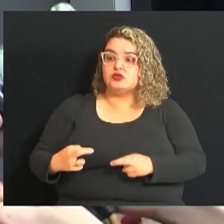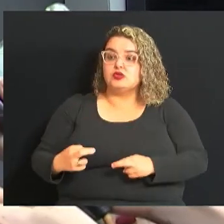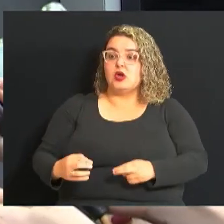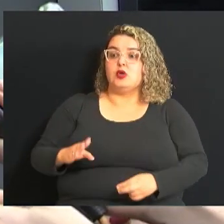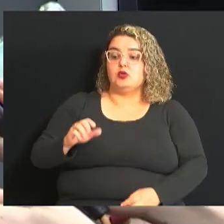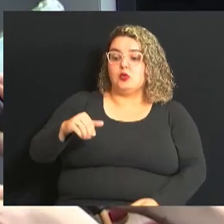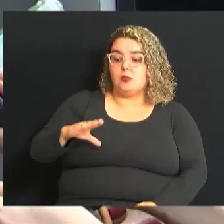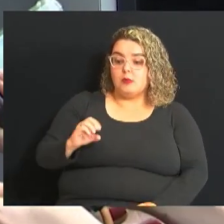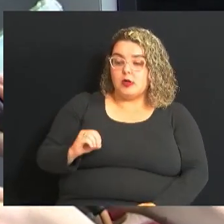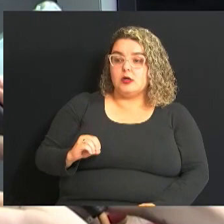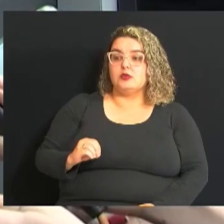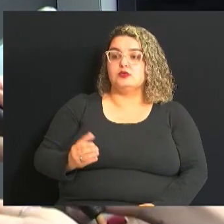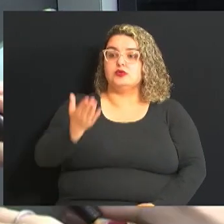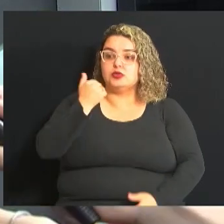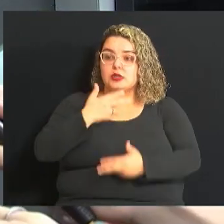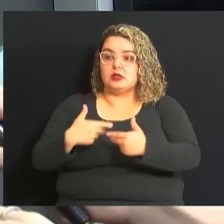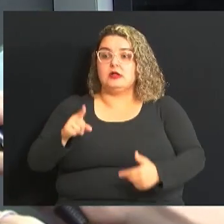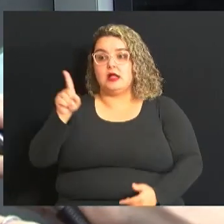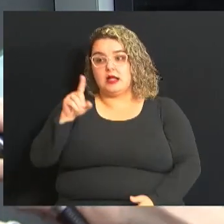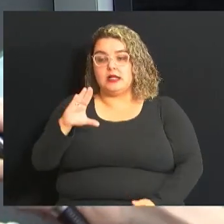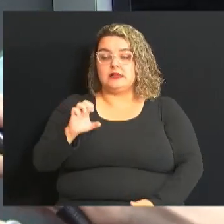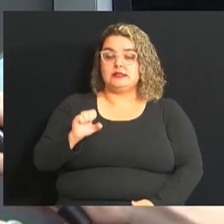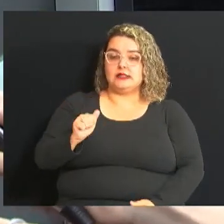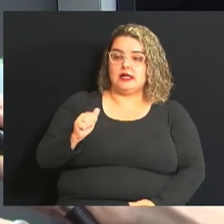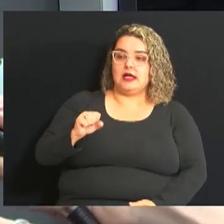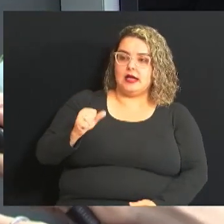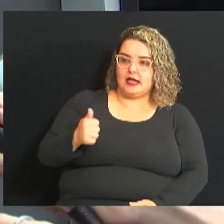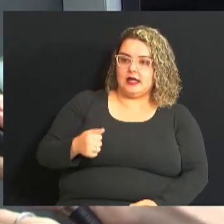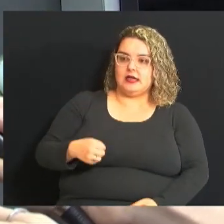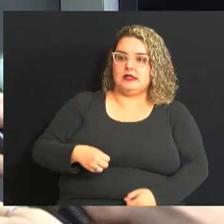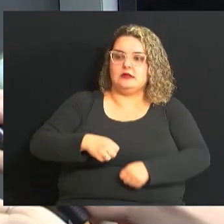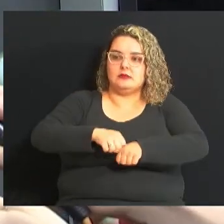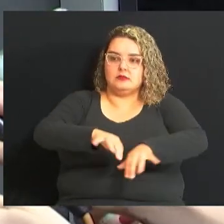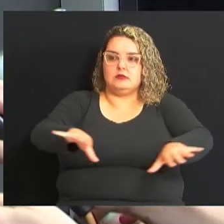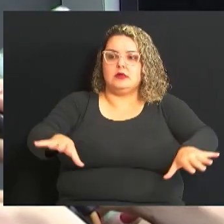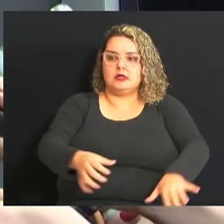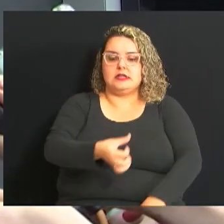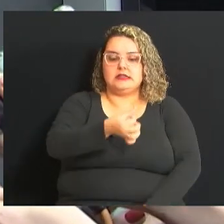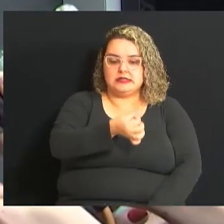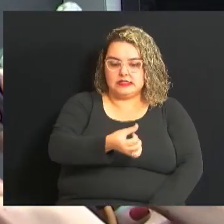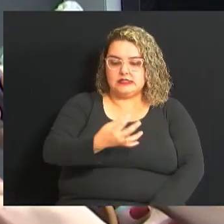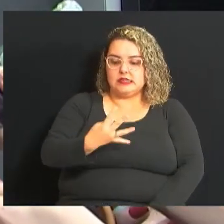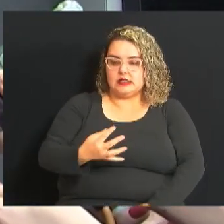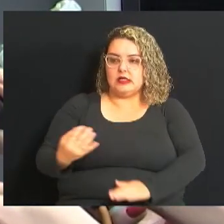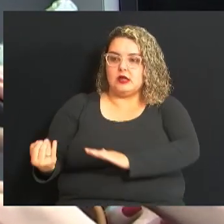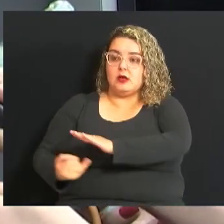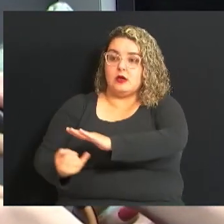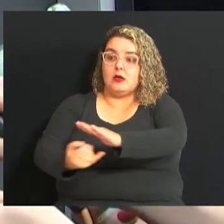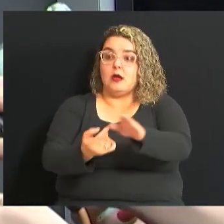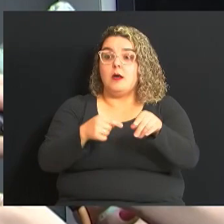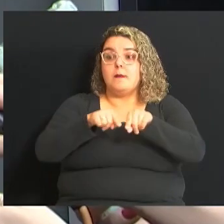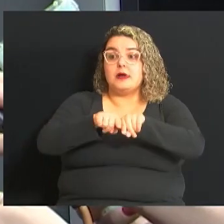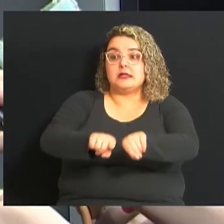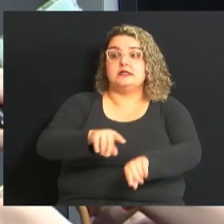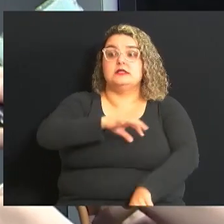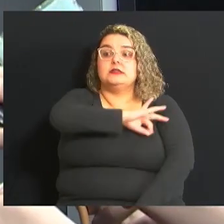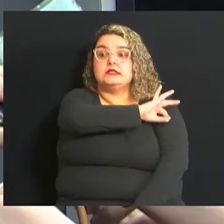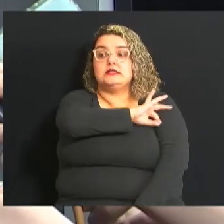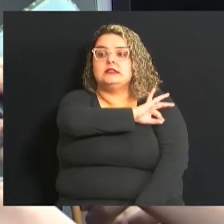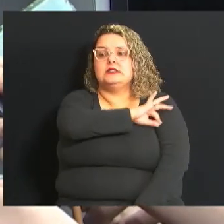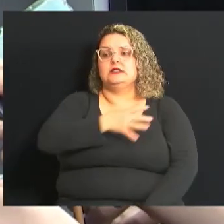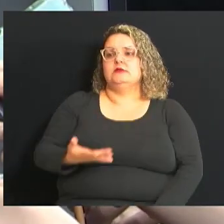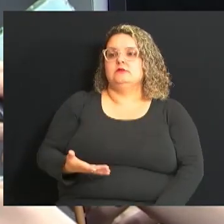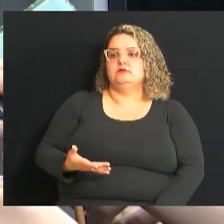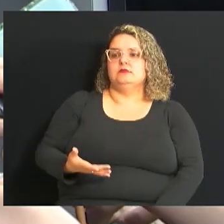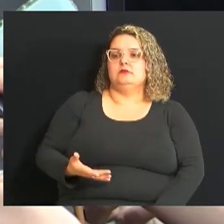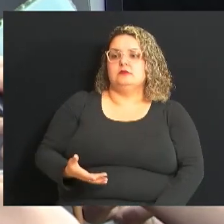na SEASA e destina para 64 entidades parceiras da Prefeitura. E a Prefeitura não faz